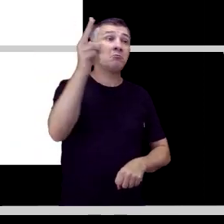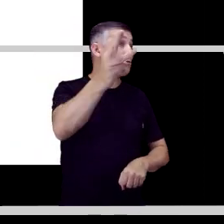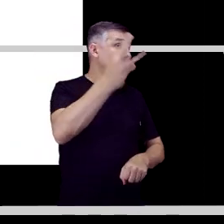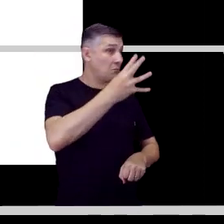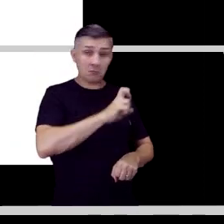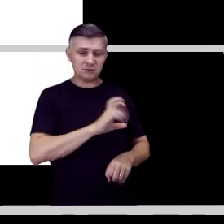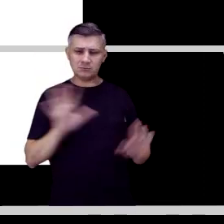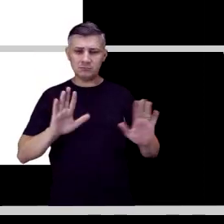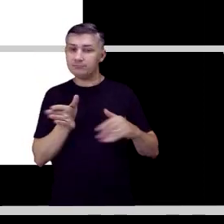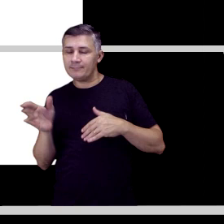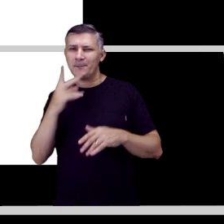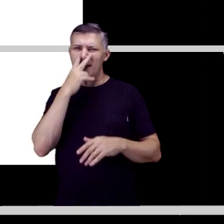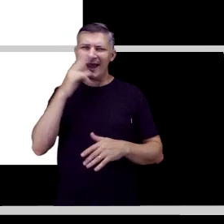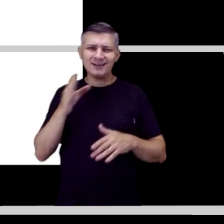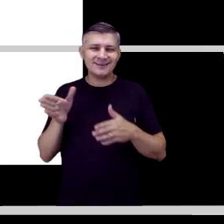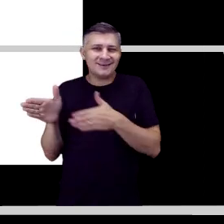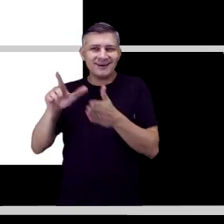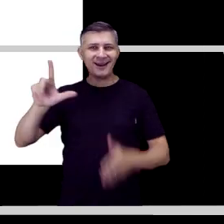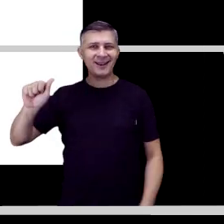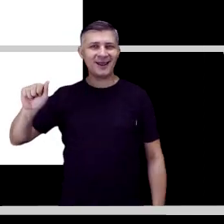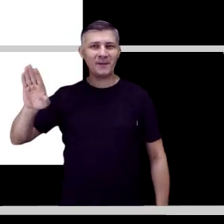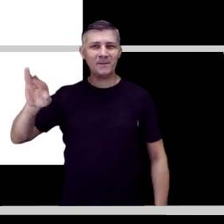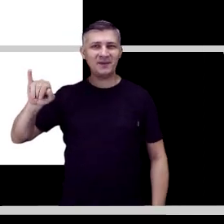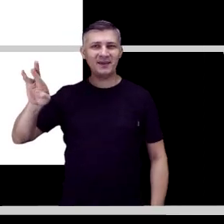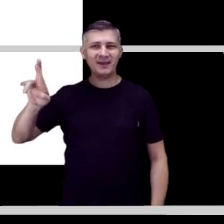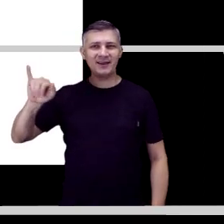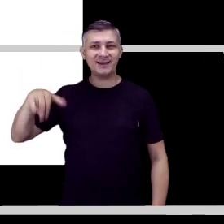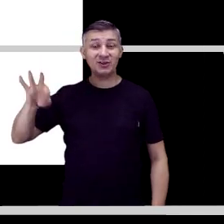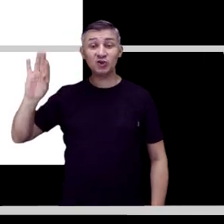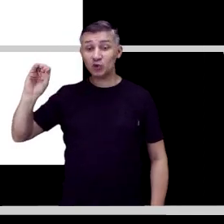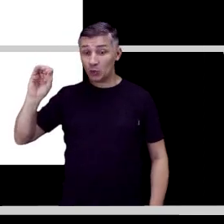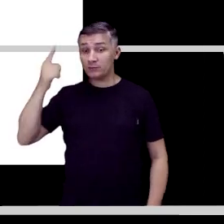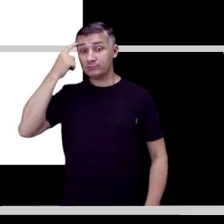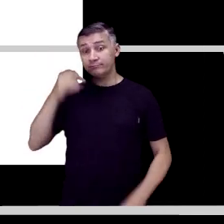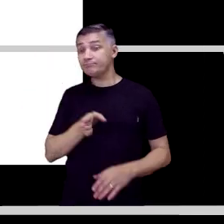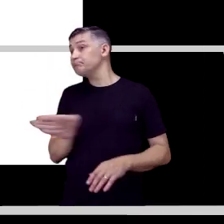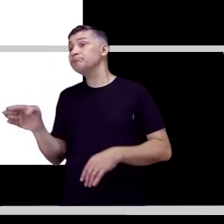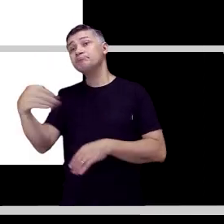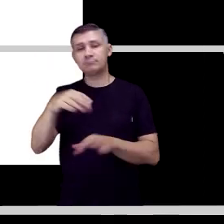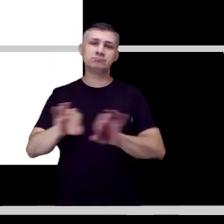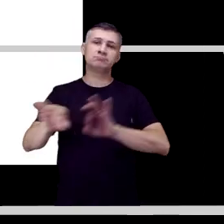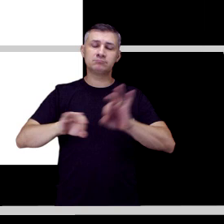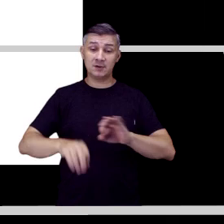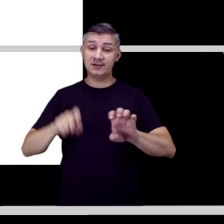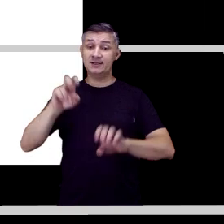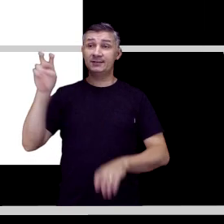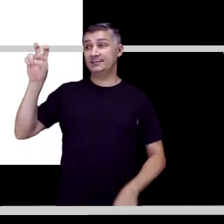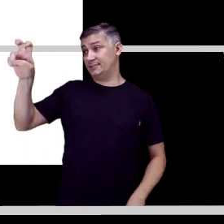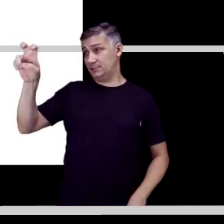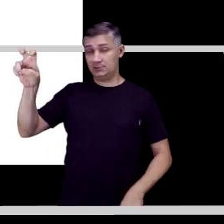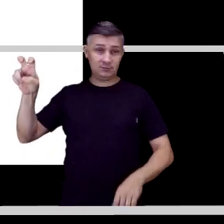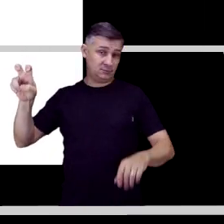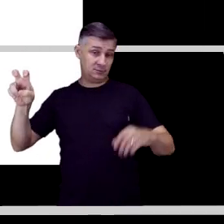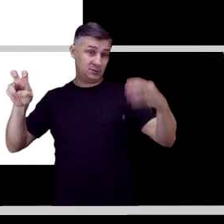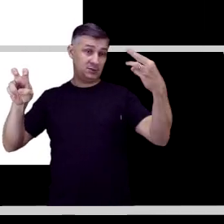né? Uma espécie de labirinto projetado para ser desse modo, né? Então, a 5 e a 3 estão